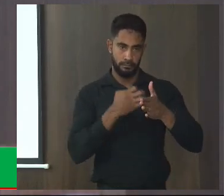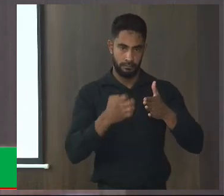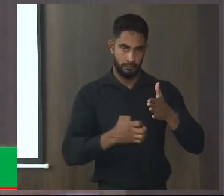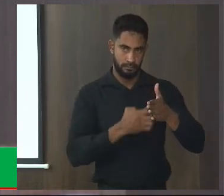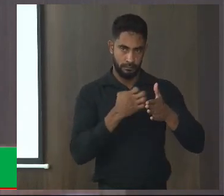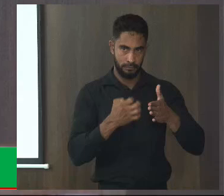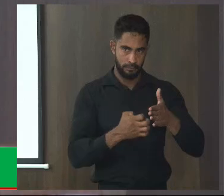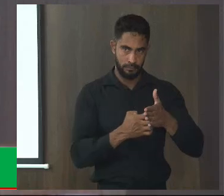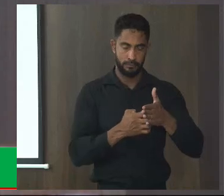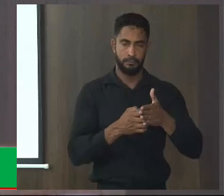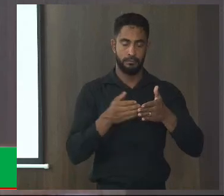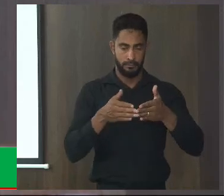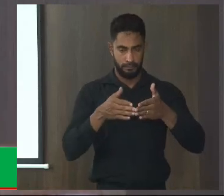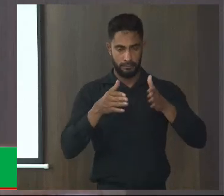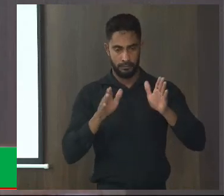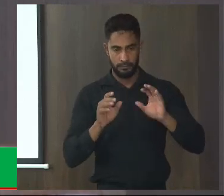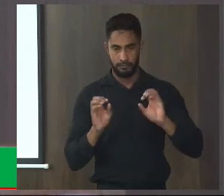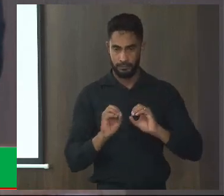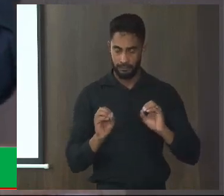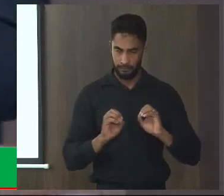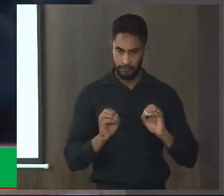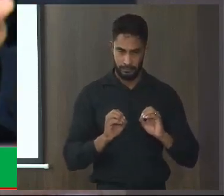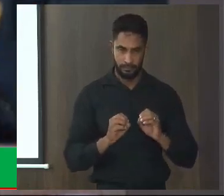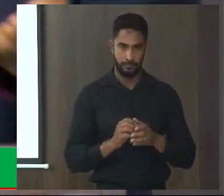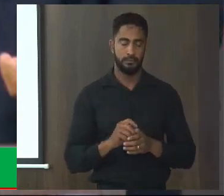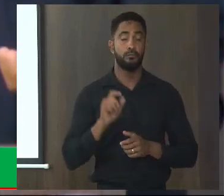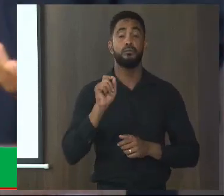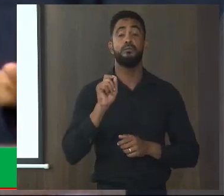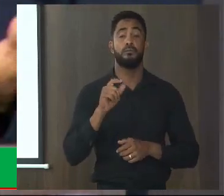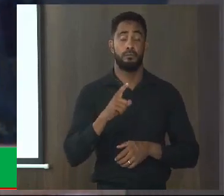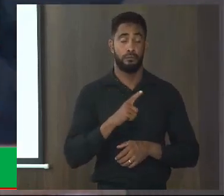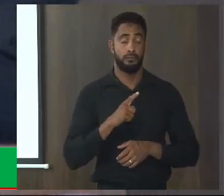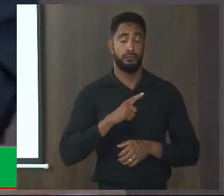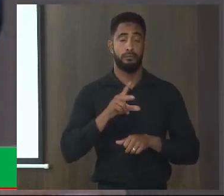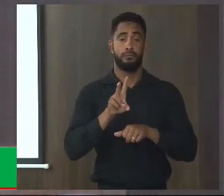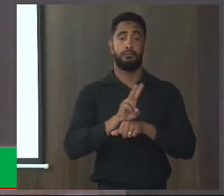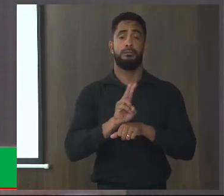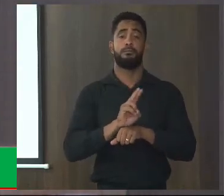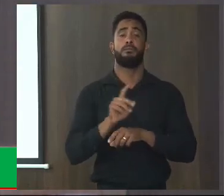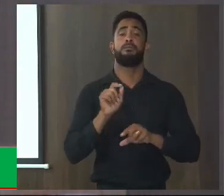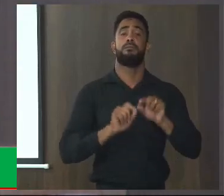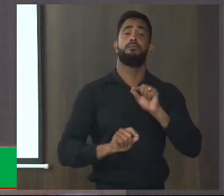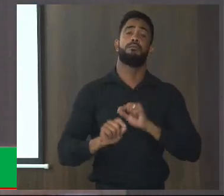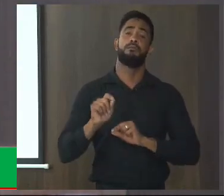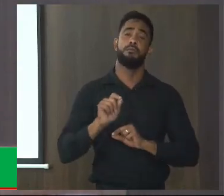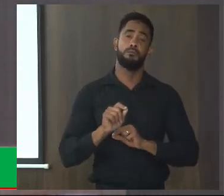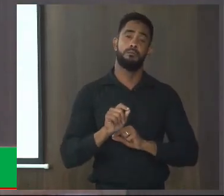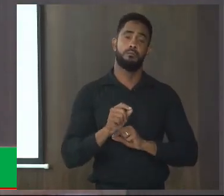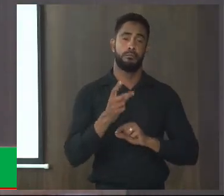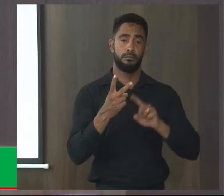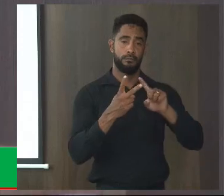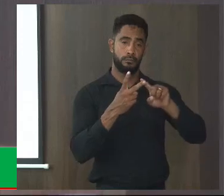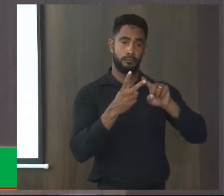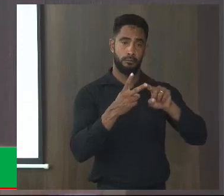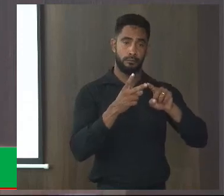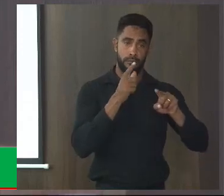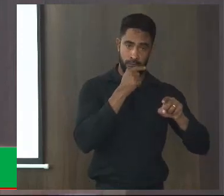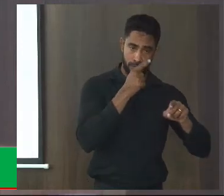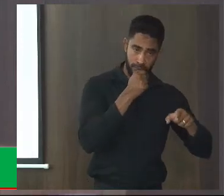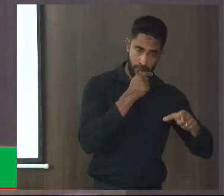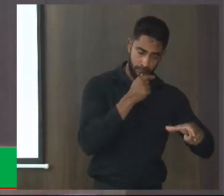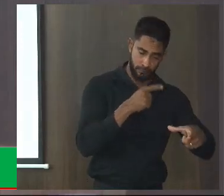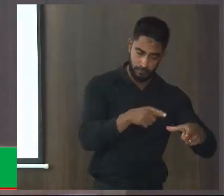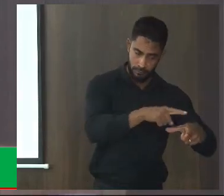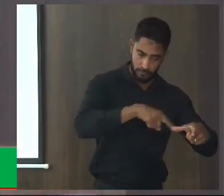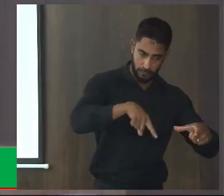privada, ela não vai abrir isso para ninguém. E o que que nós temos que fiscalizar mesmo lá? É esses dois pontos, que é a barragem de rejeito,